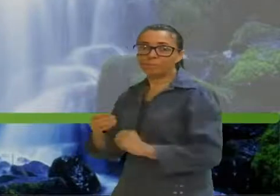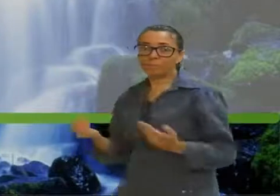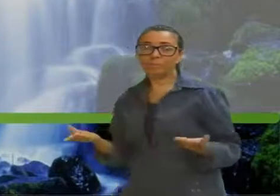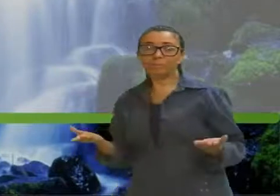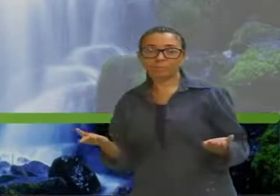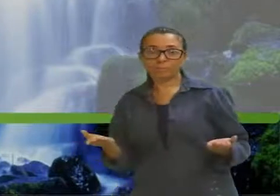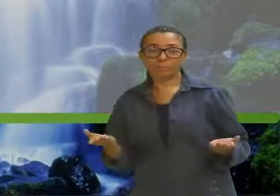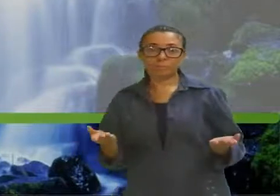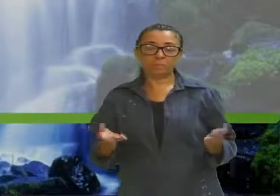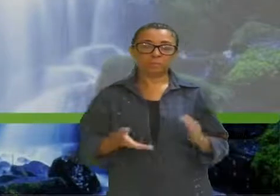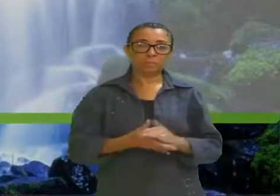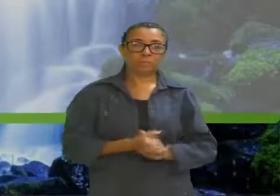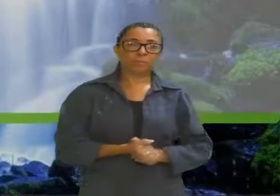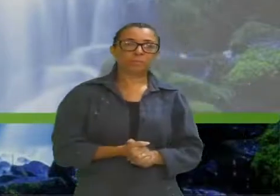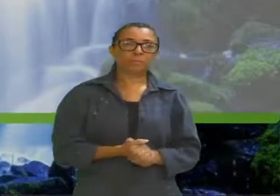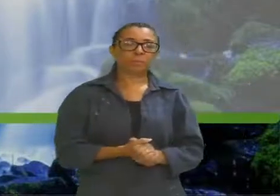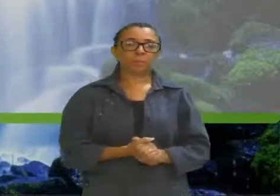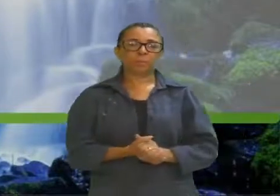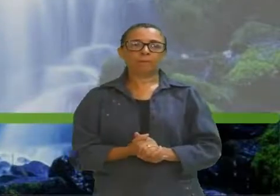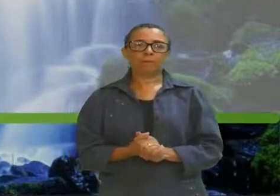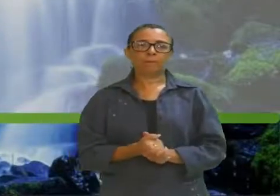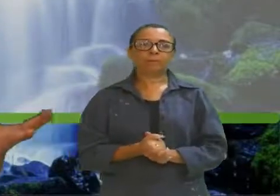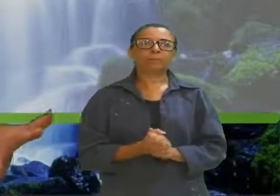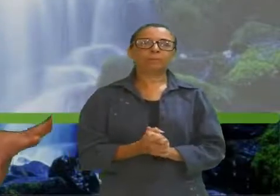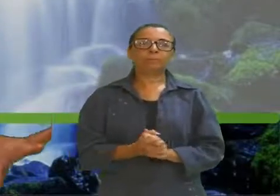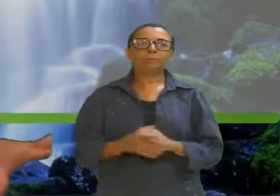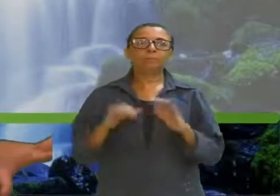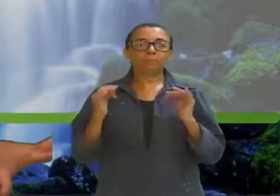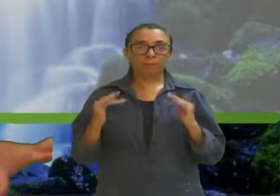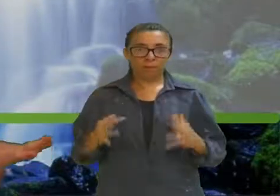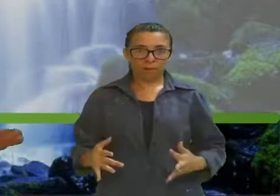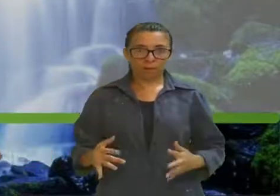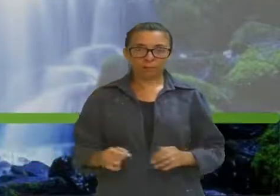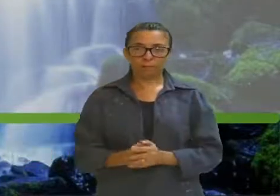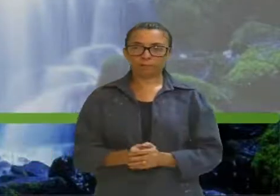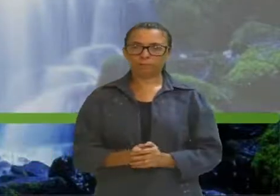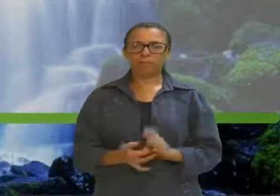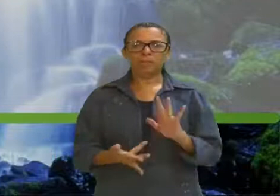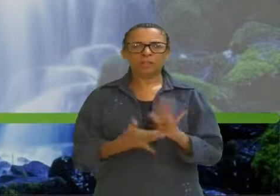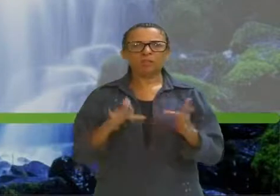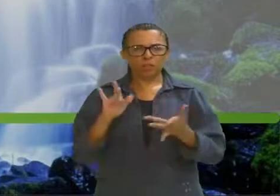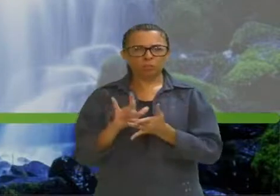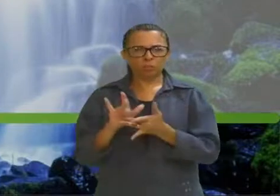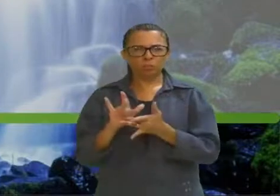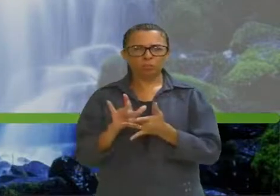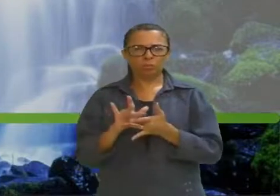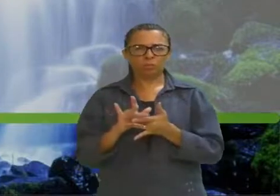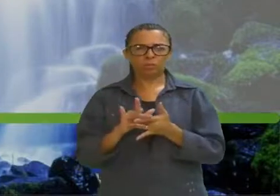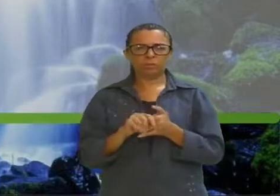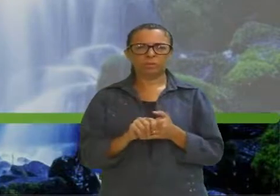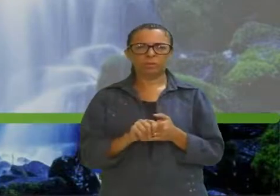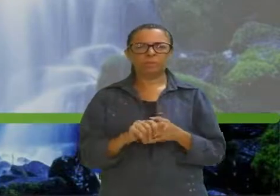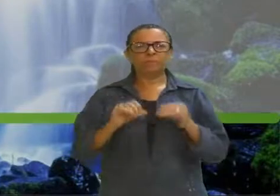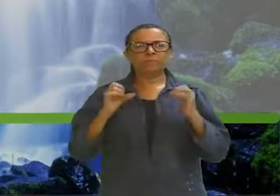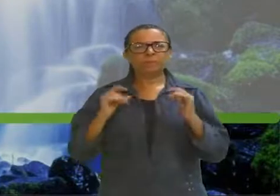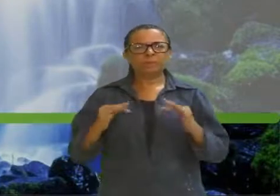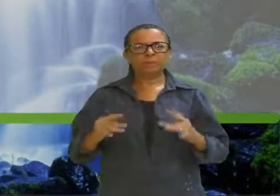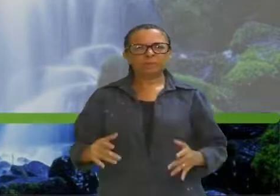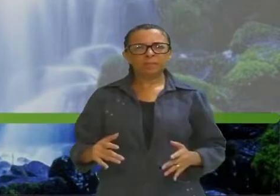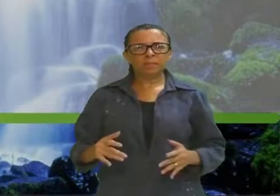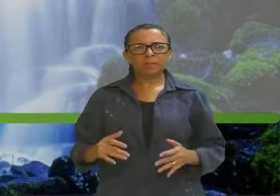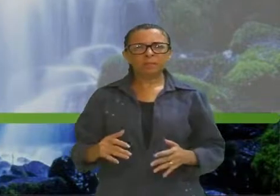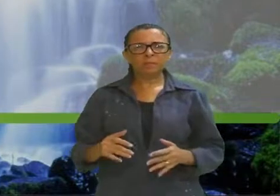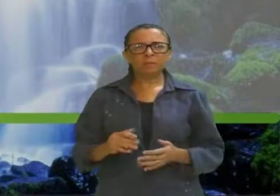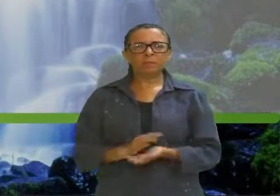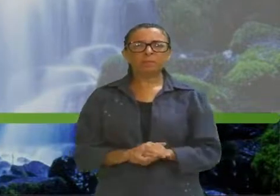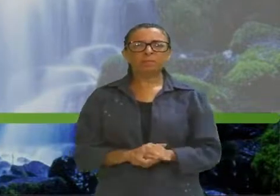A sua palavra, escrita na Bíblia Sagrada. Então aí, a gente passa a efetivamente